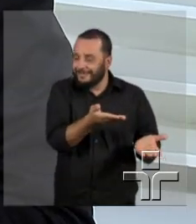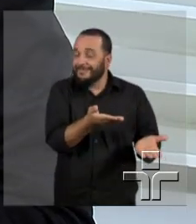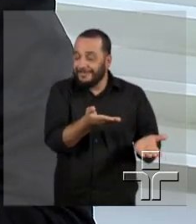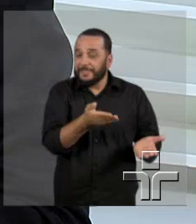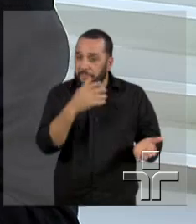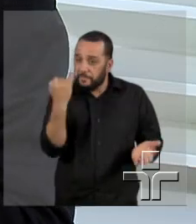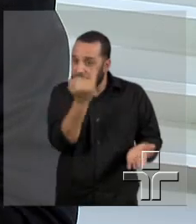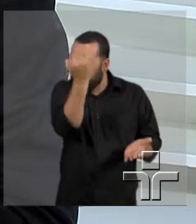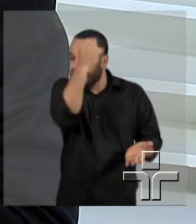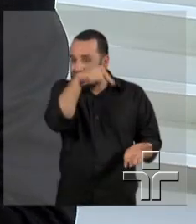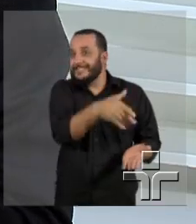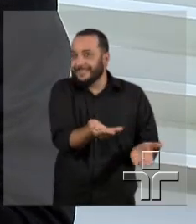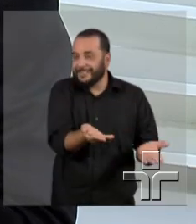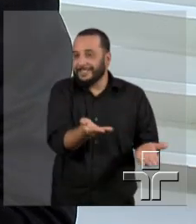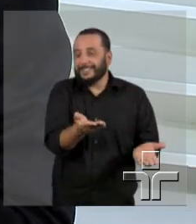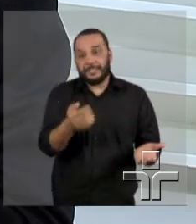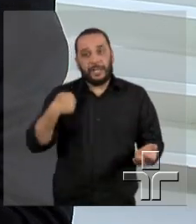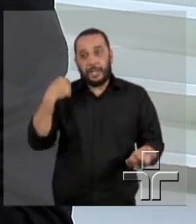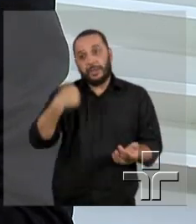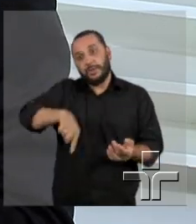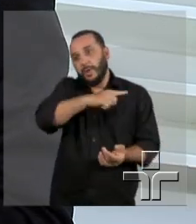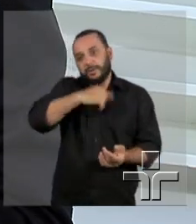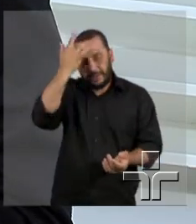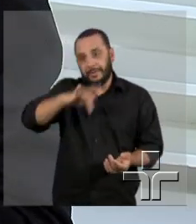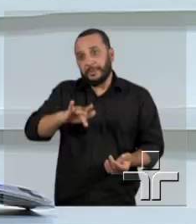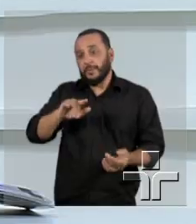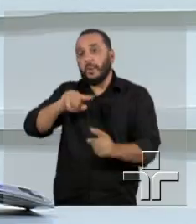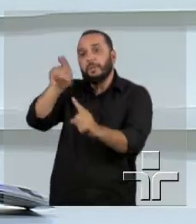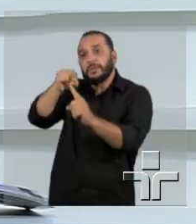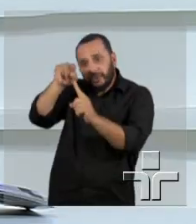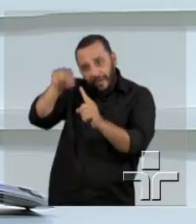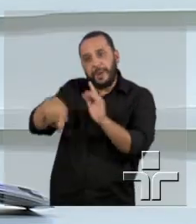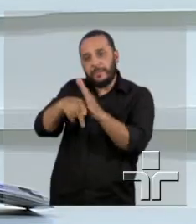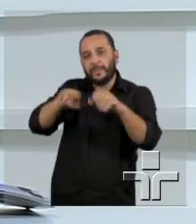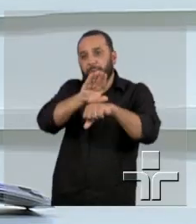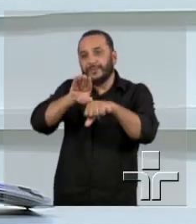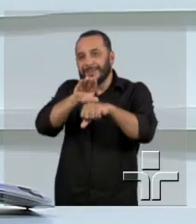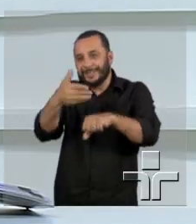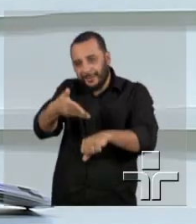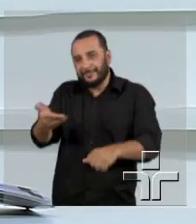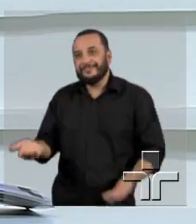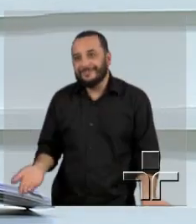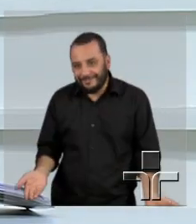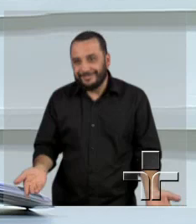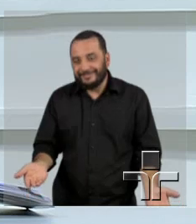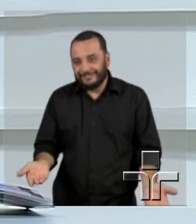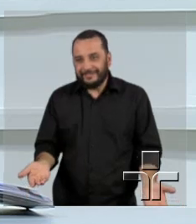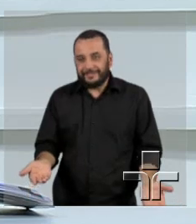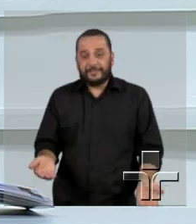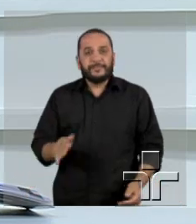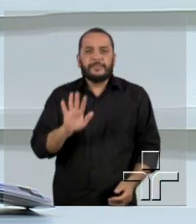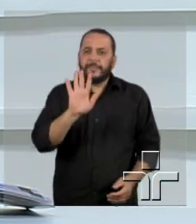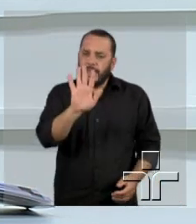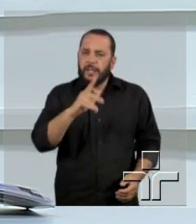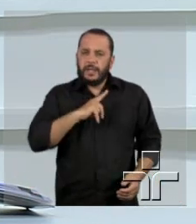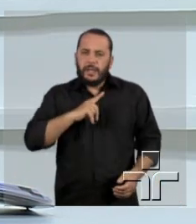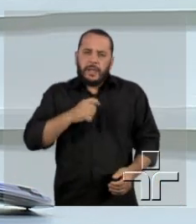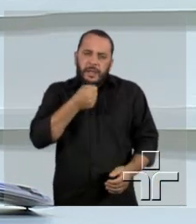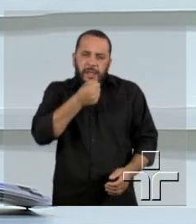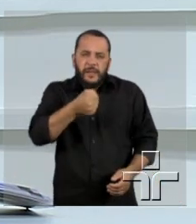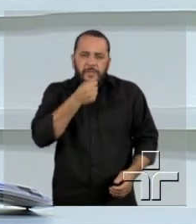meta é a fonte, é a Constituição. E em entrevista aqui, que nós tivemos com um dos